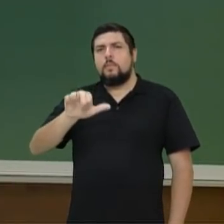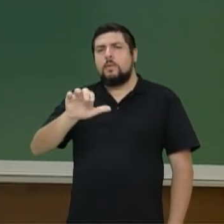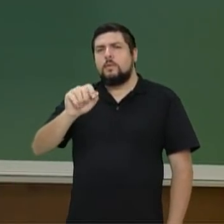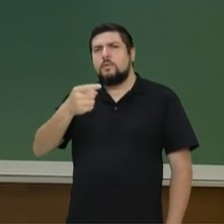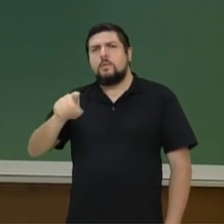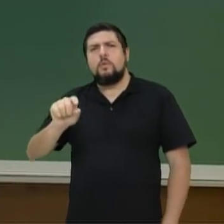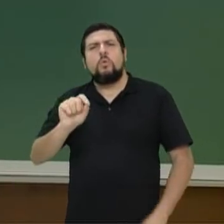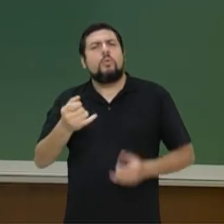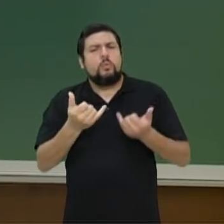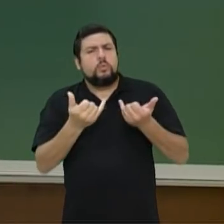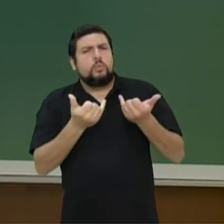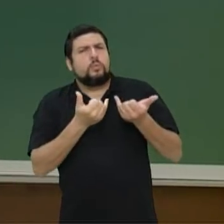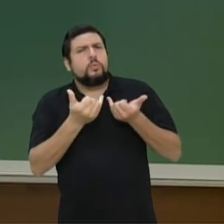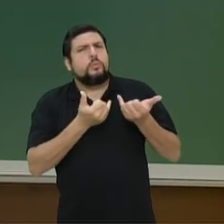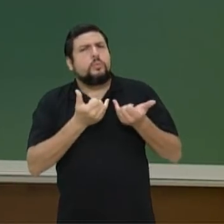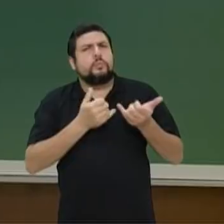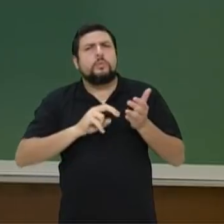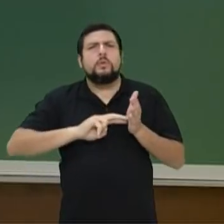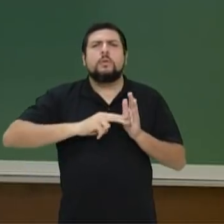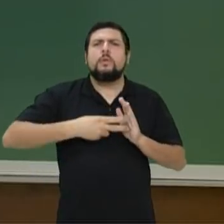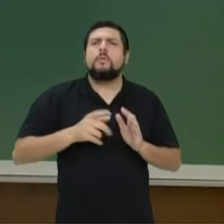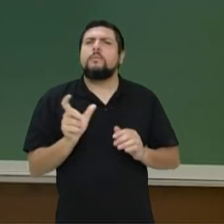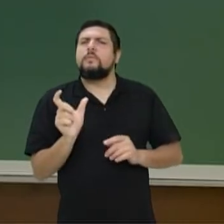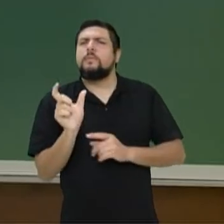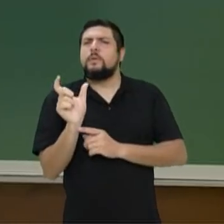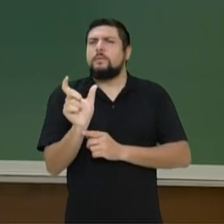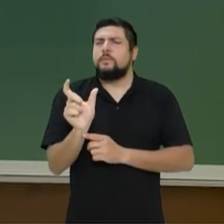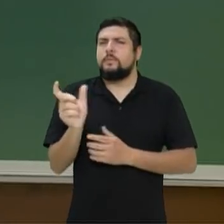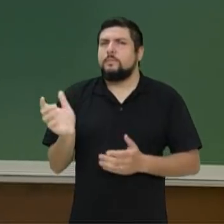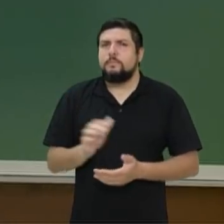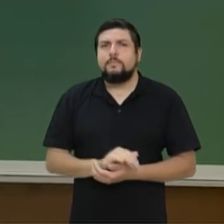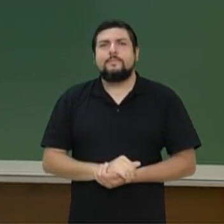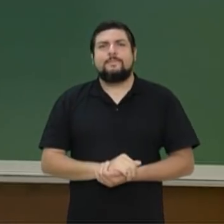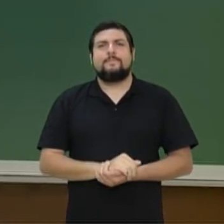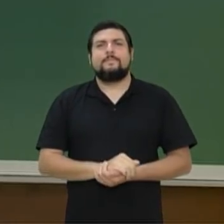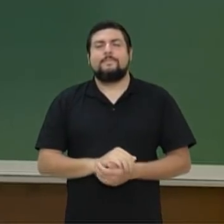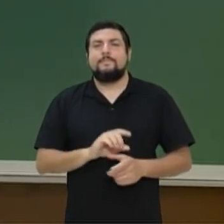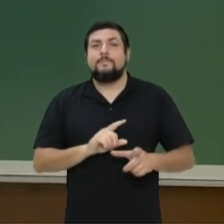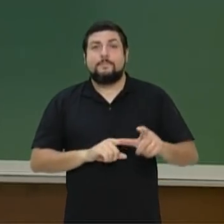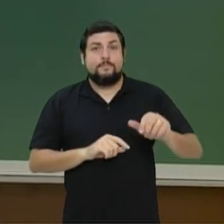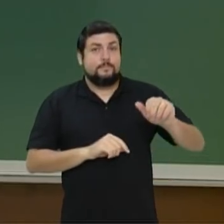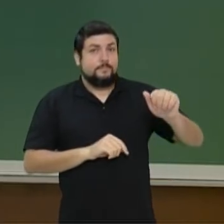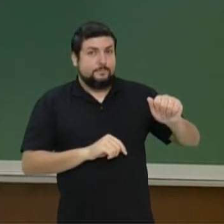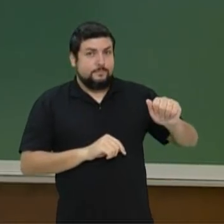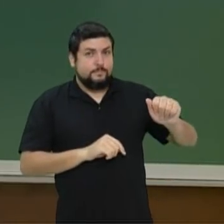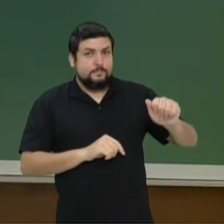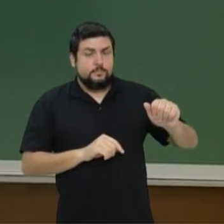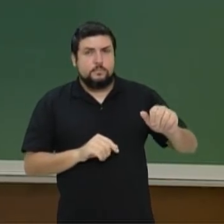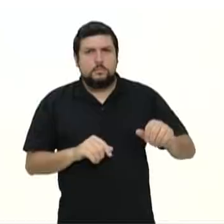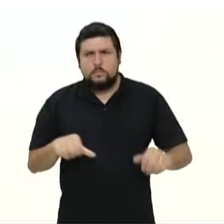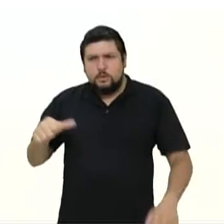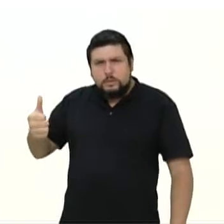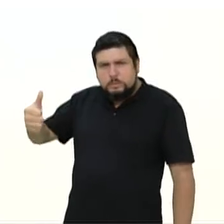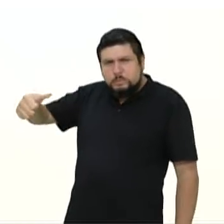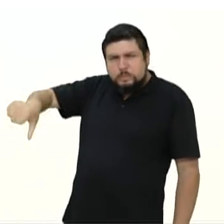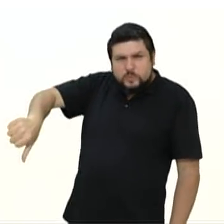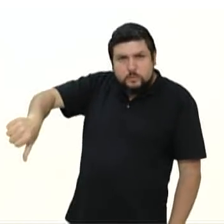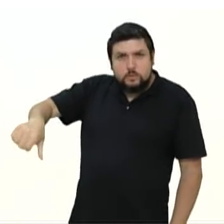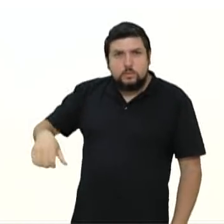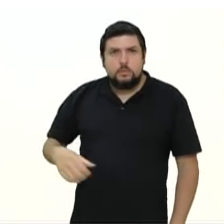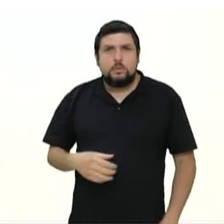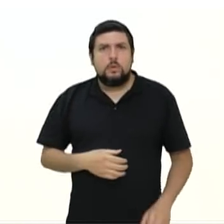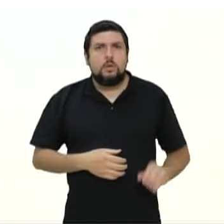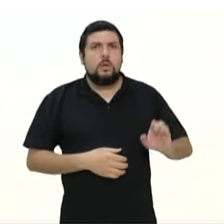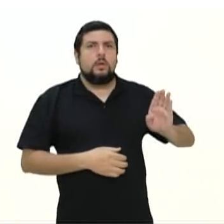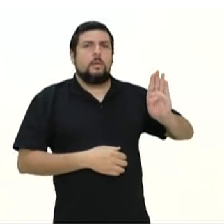nos passar esse termo, né? Essa palavrinha remediação. Letra A, agravar. Letra